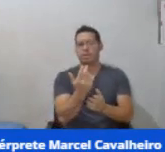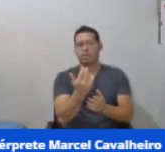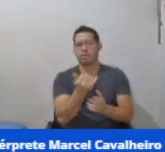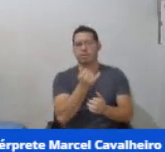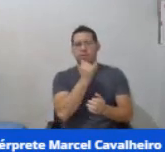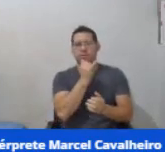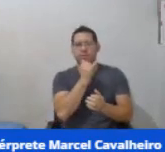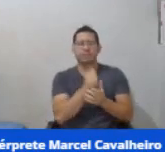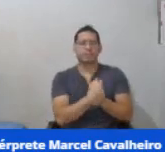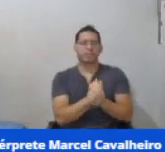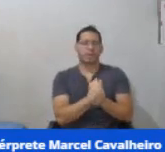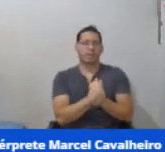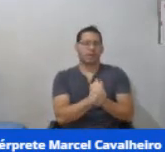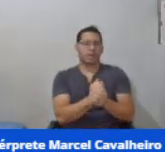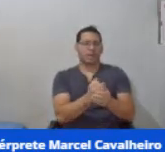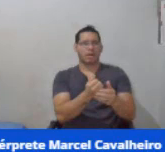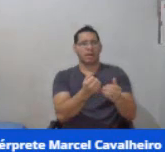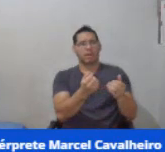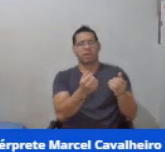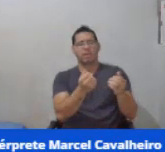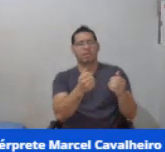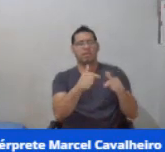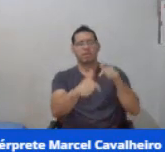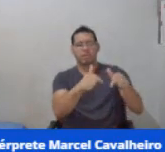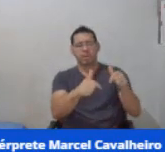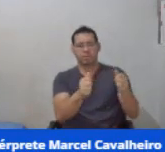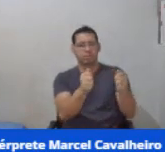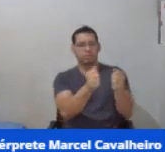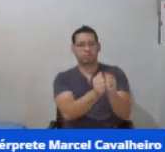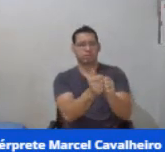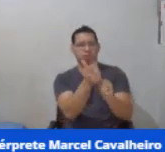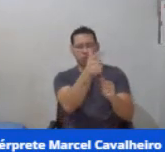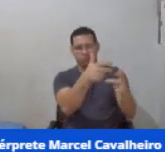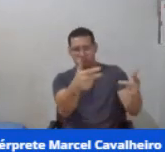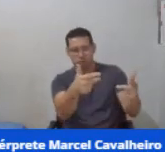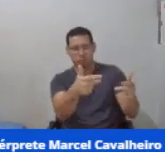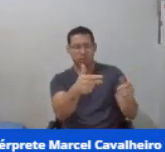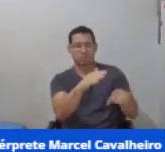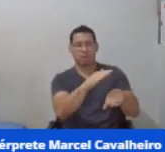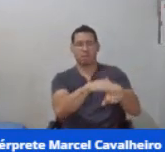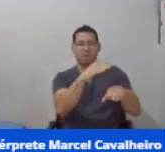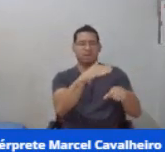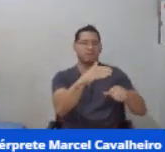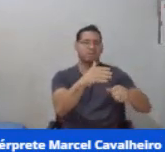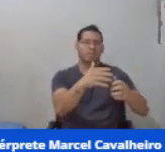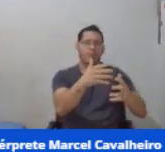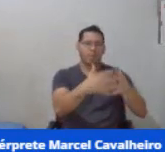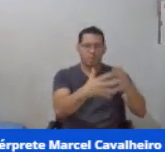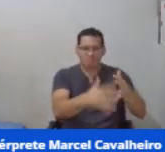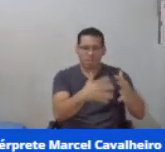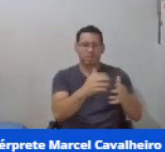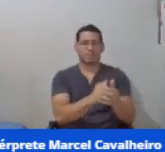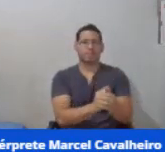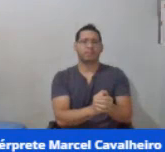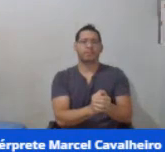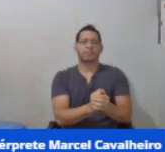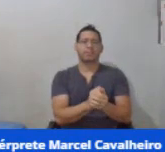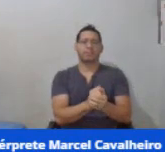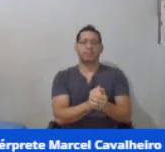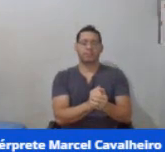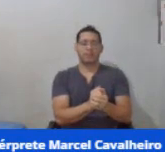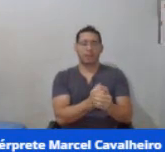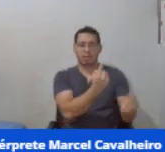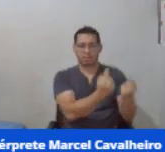descritores mais complexos. Outros, correlatos ou subsunsores, são